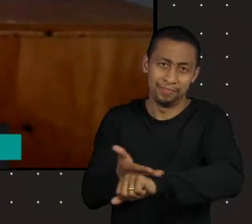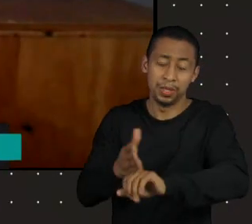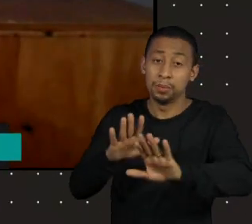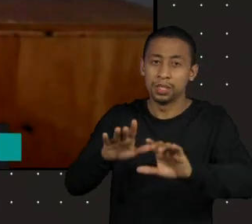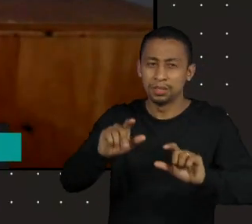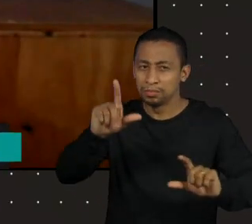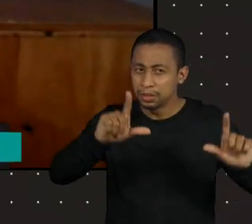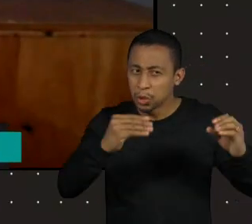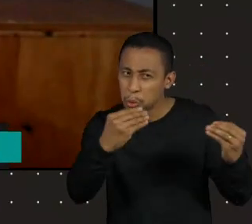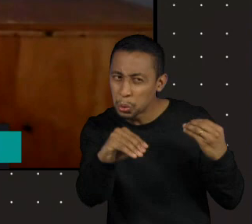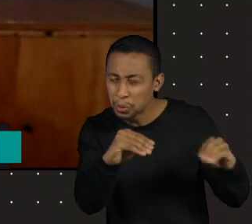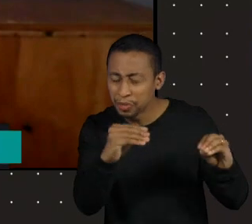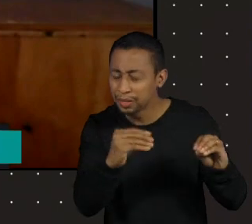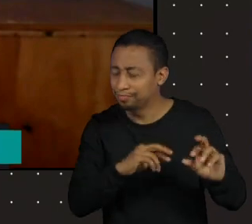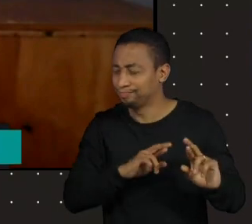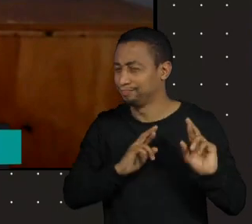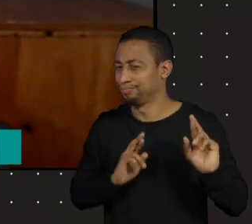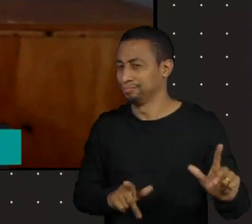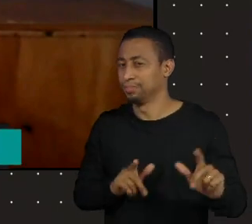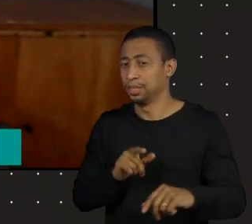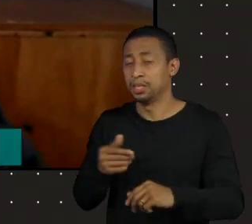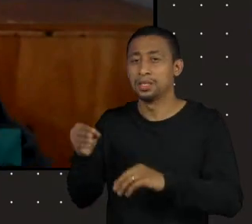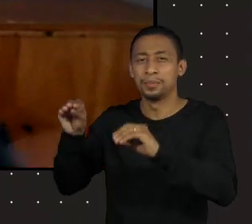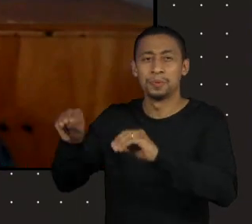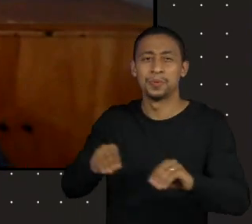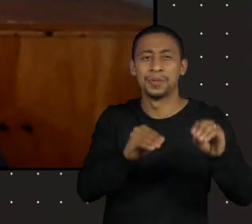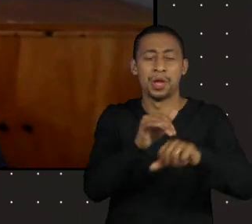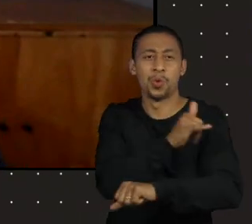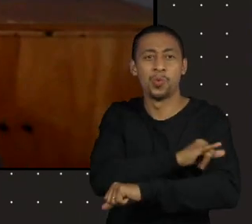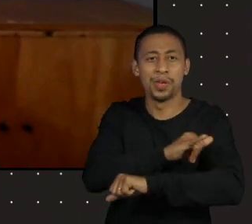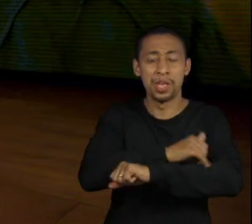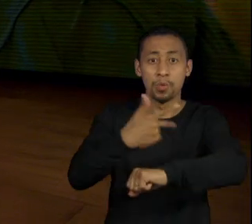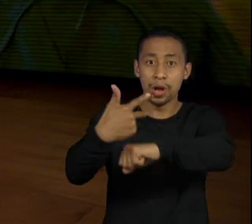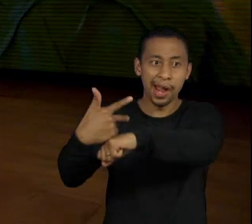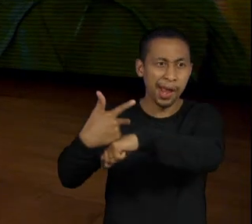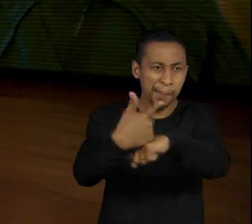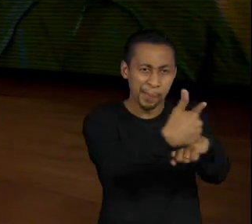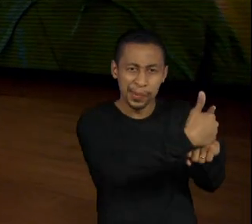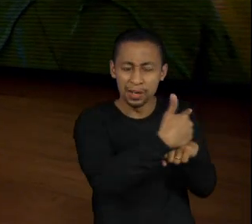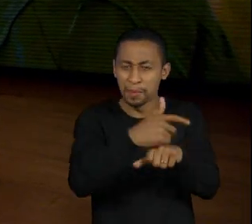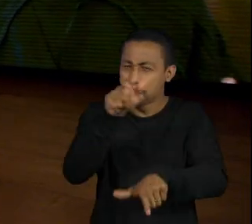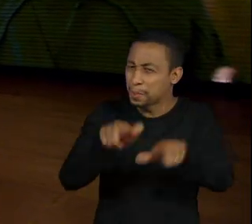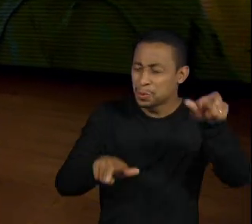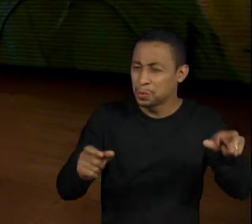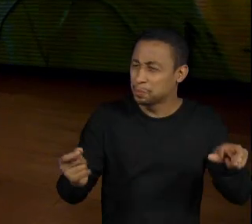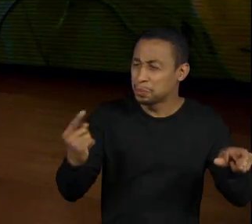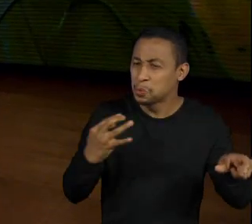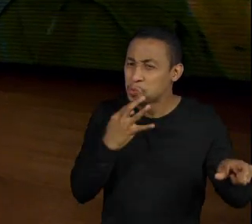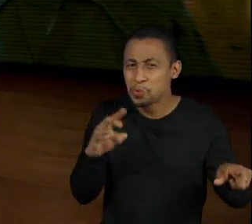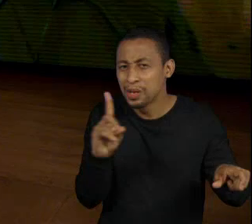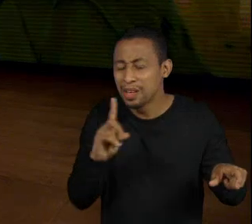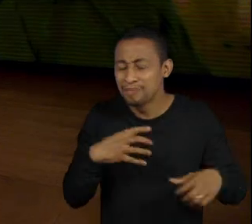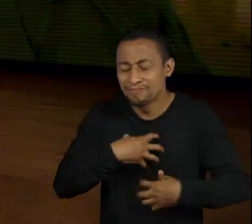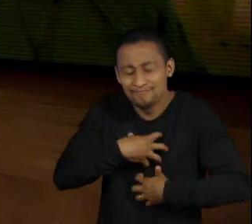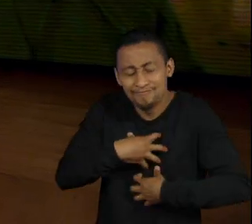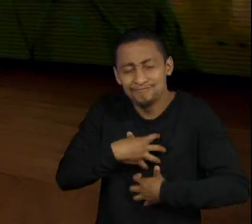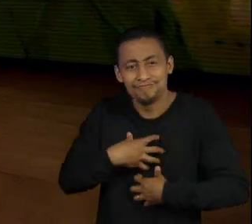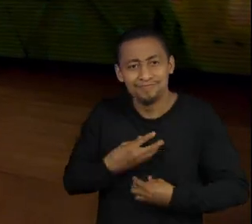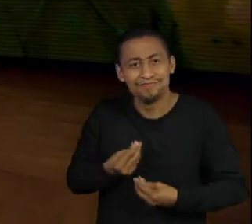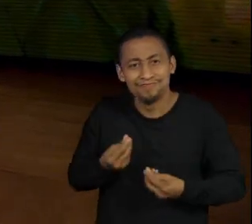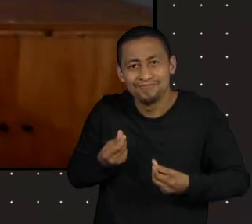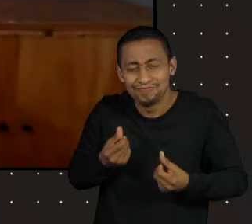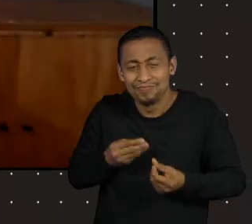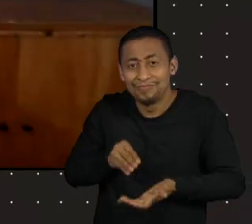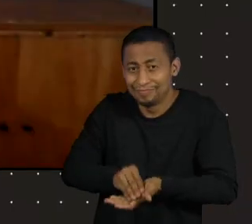sei, eu acho que ir para o Rio, estar na frente das câmeras, com pessoas que eu não conhecia, isso me amedrontava um pouco. Então,